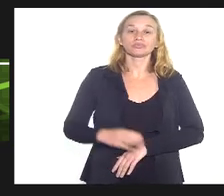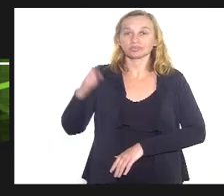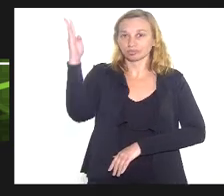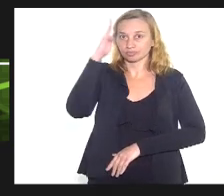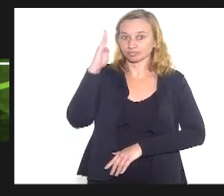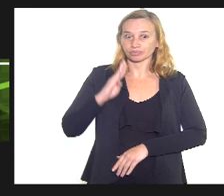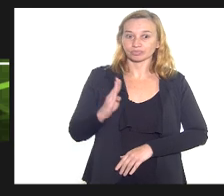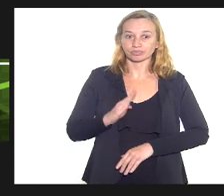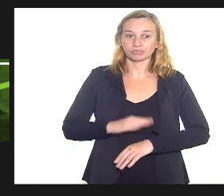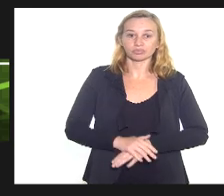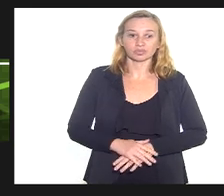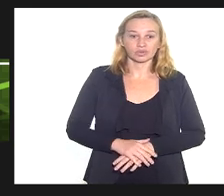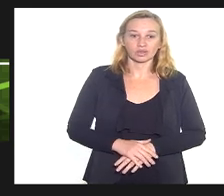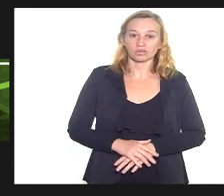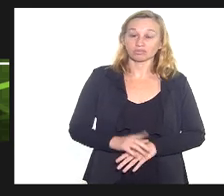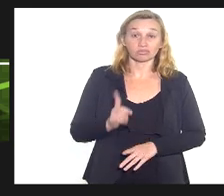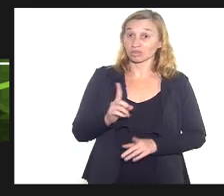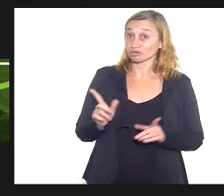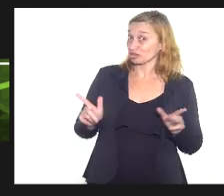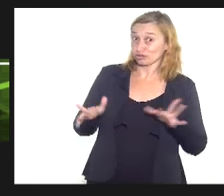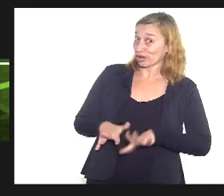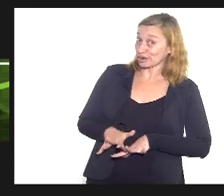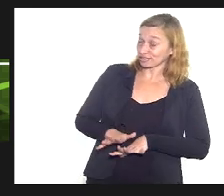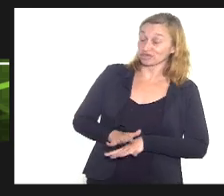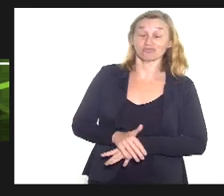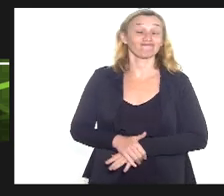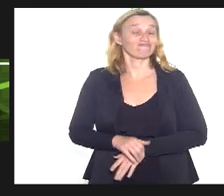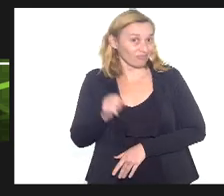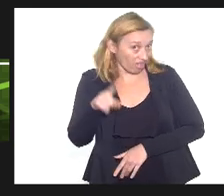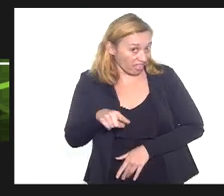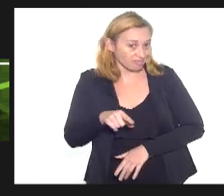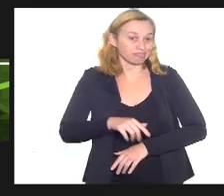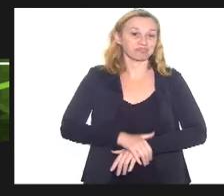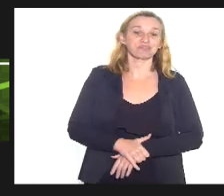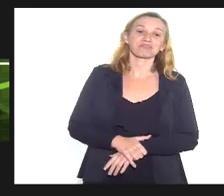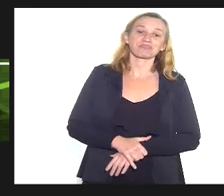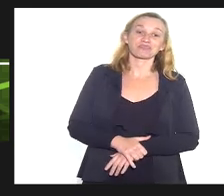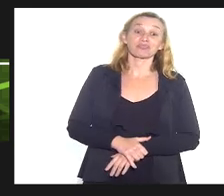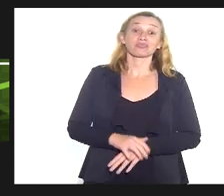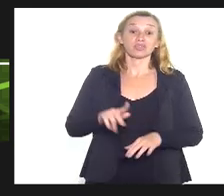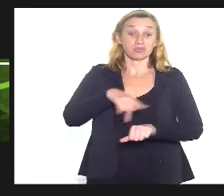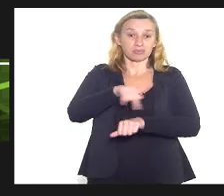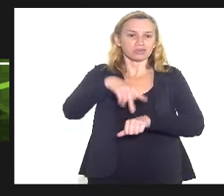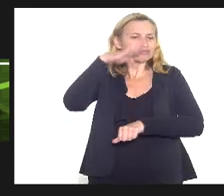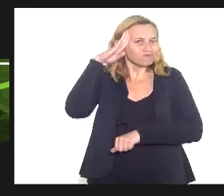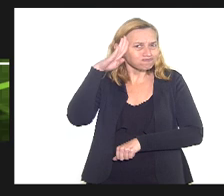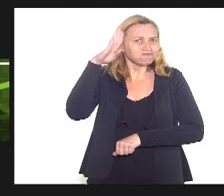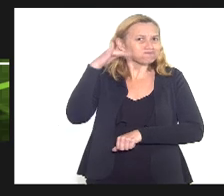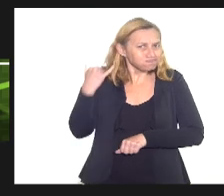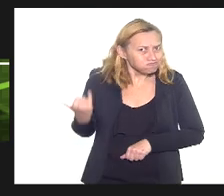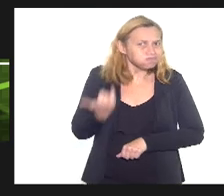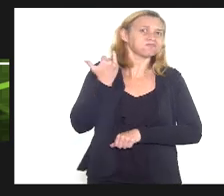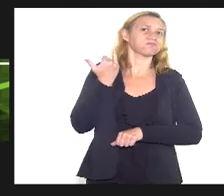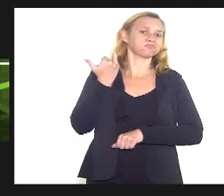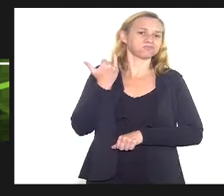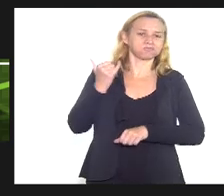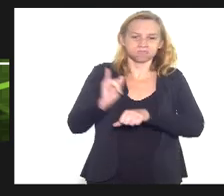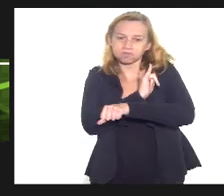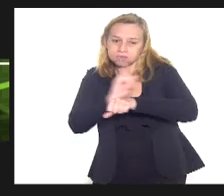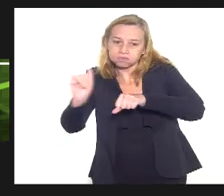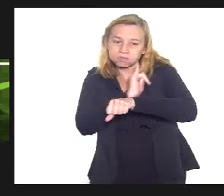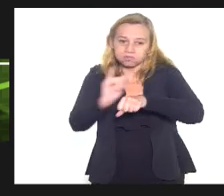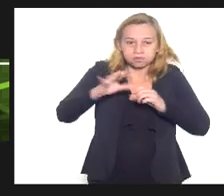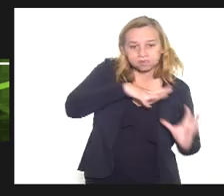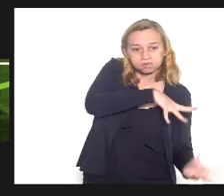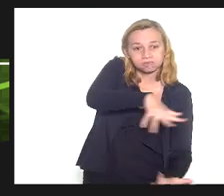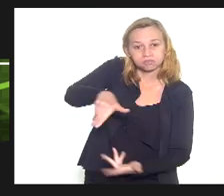Brasil, como não poderia ser diferente, é um país importante na estratégia global